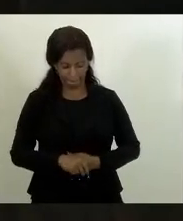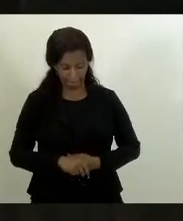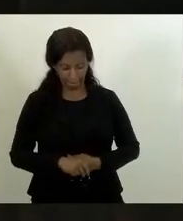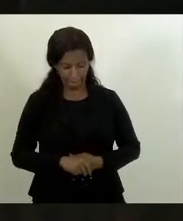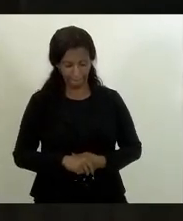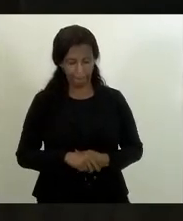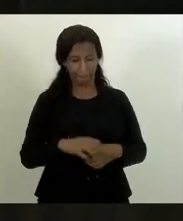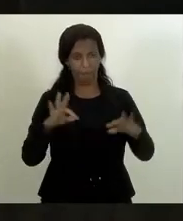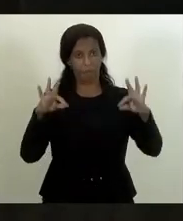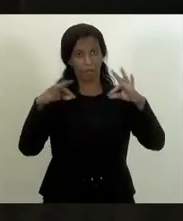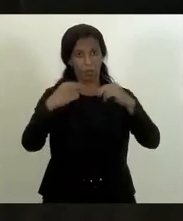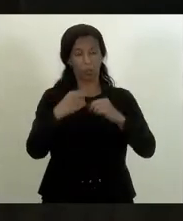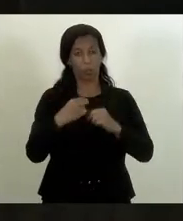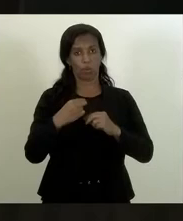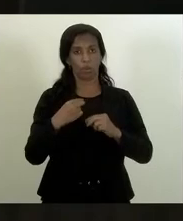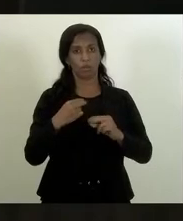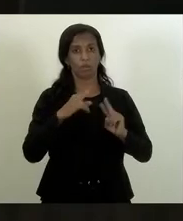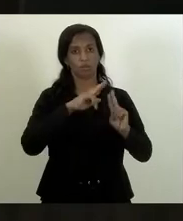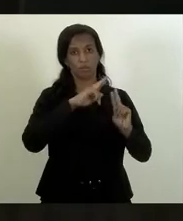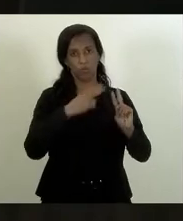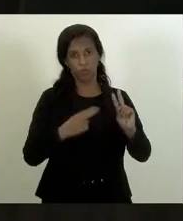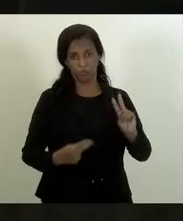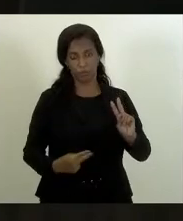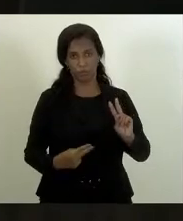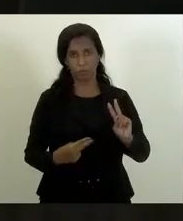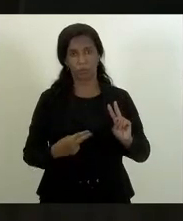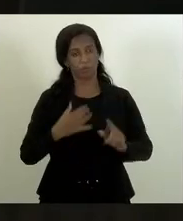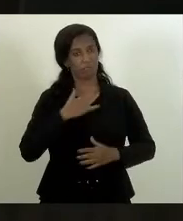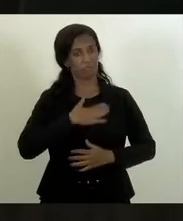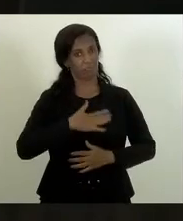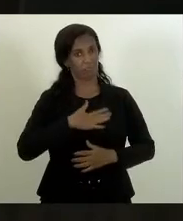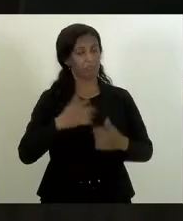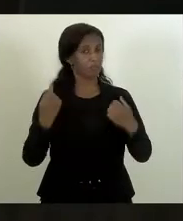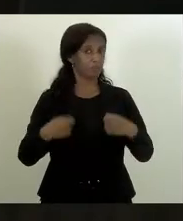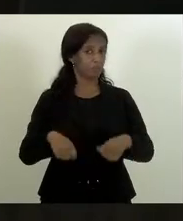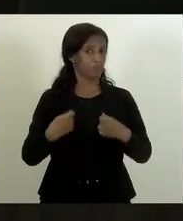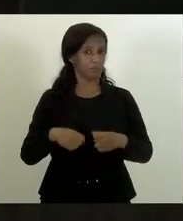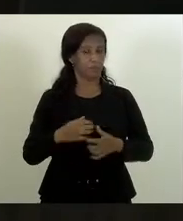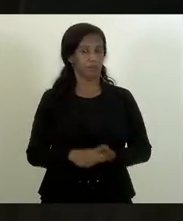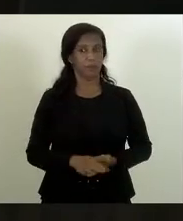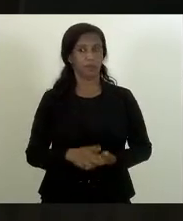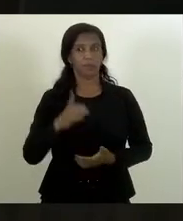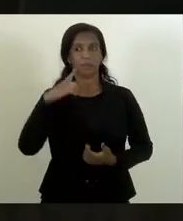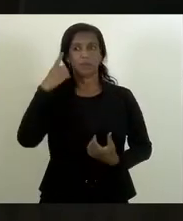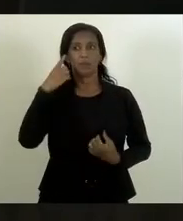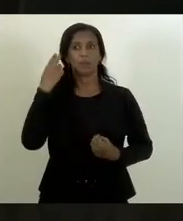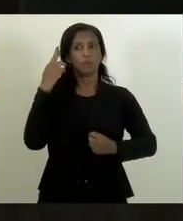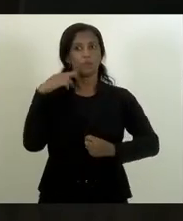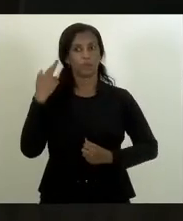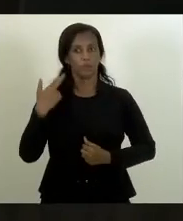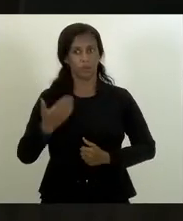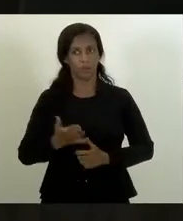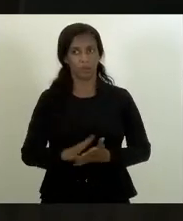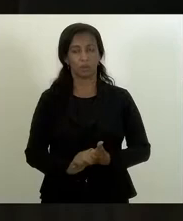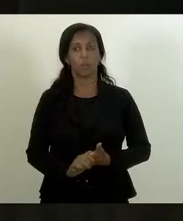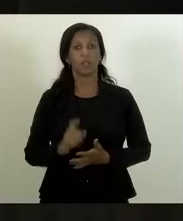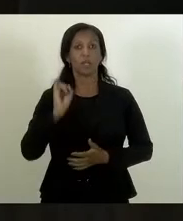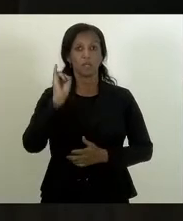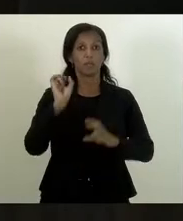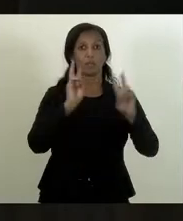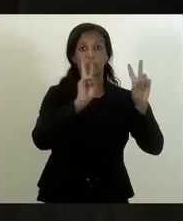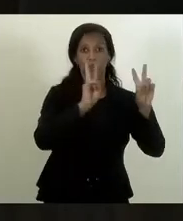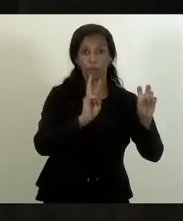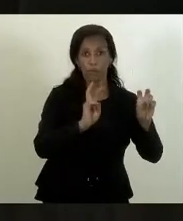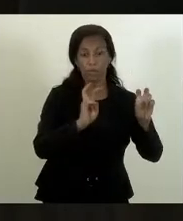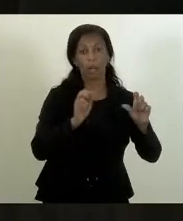toda a universidade, porque a gente precisa disso. Deputada Renata. Pela ordem. Se fosse esse tema, por favor.